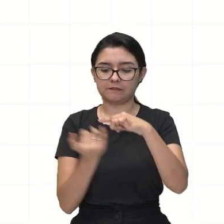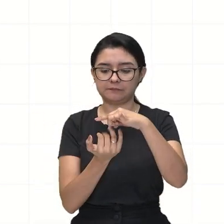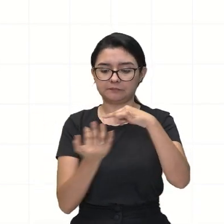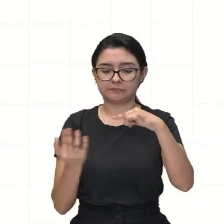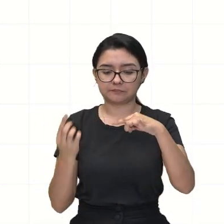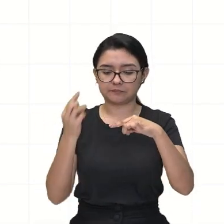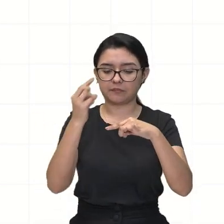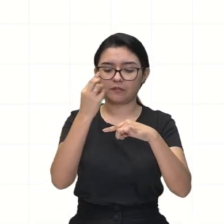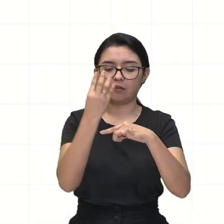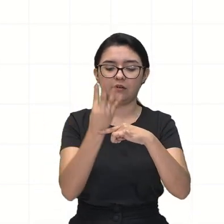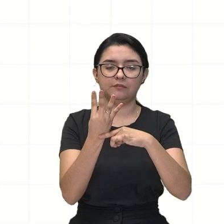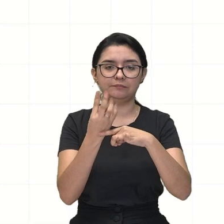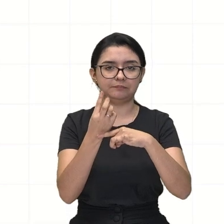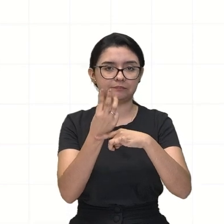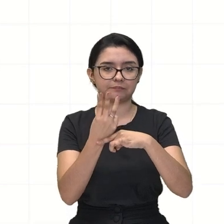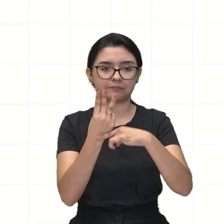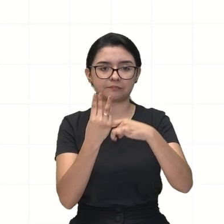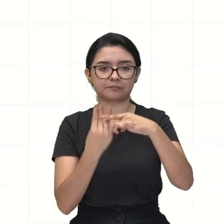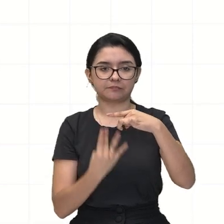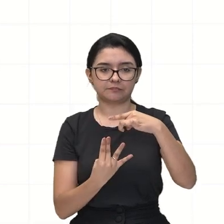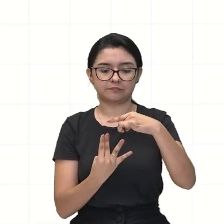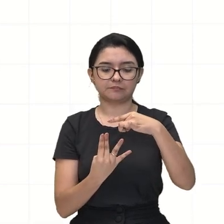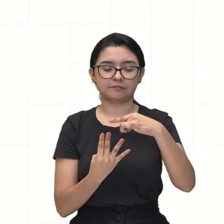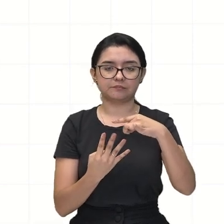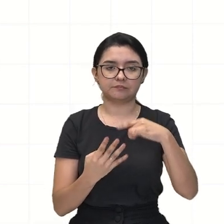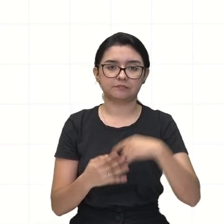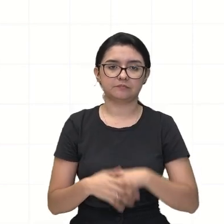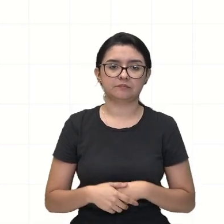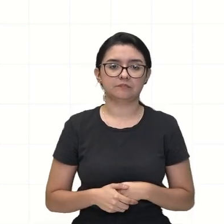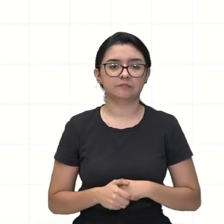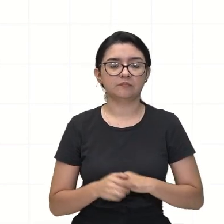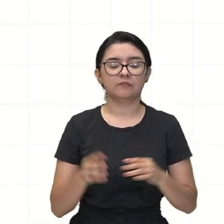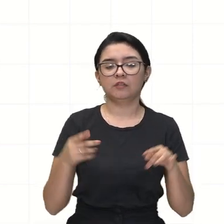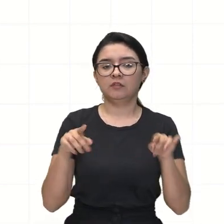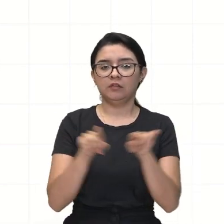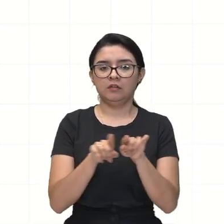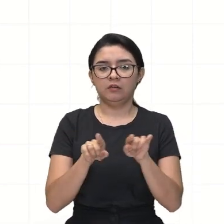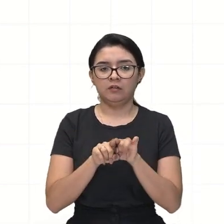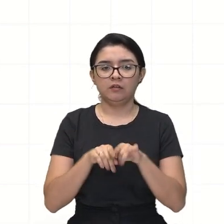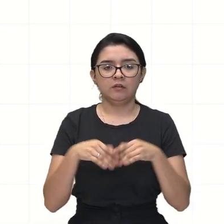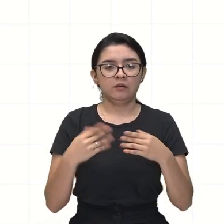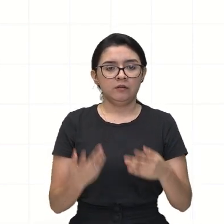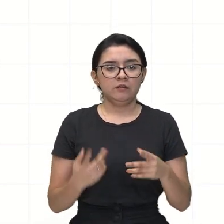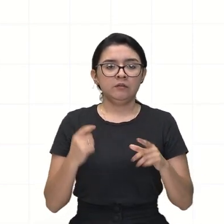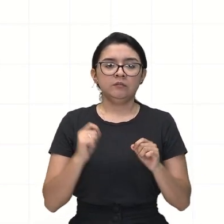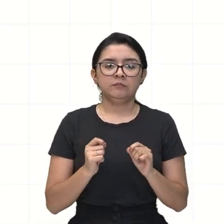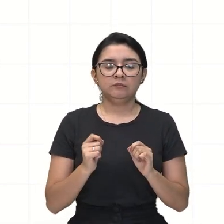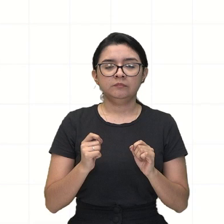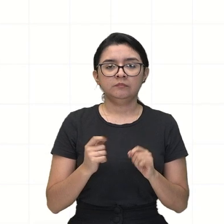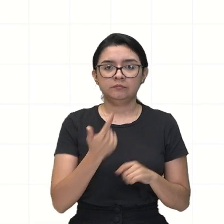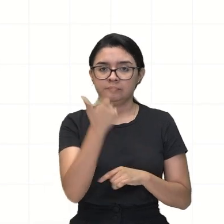aqui, 3/4. E uma fração equivalente a ela